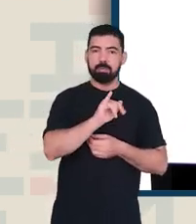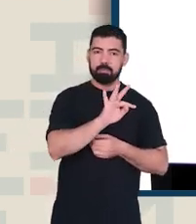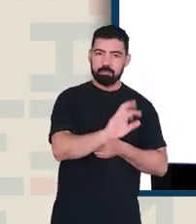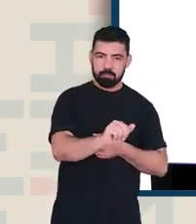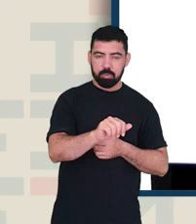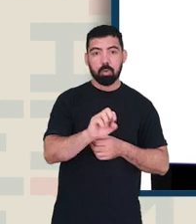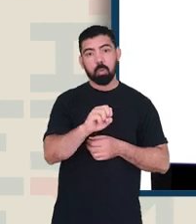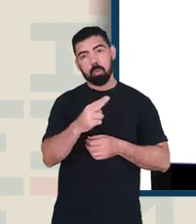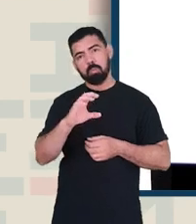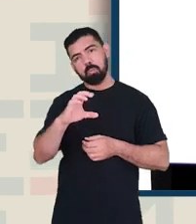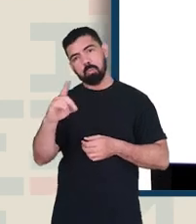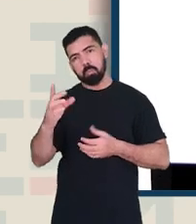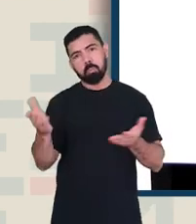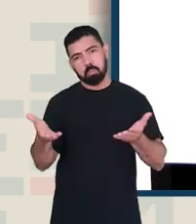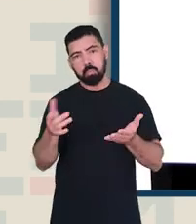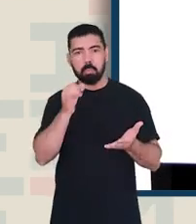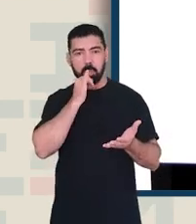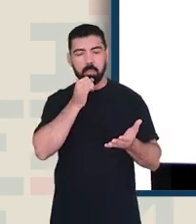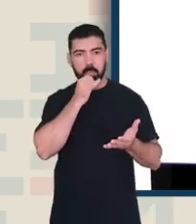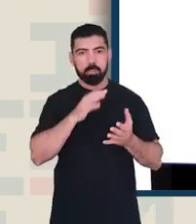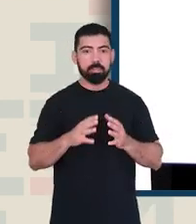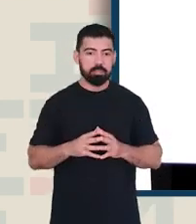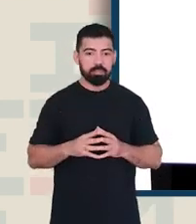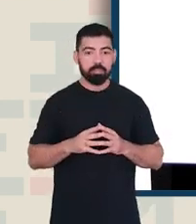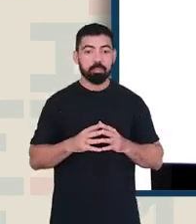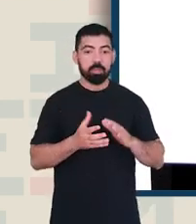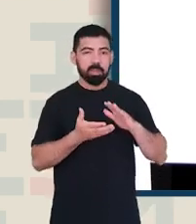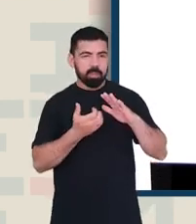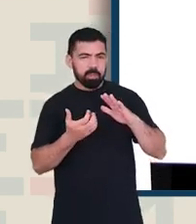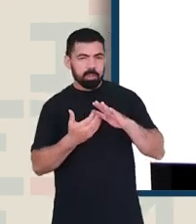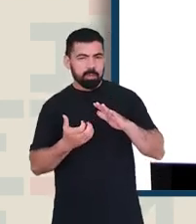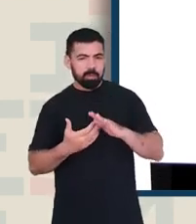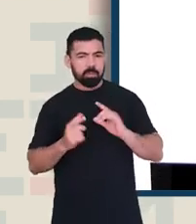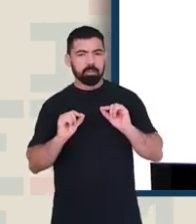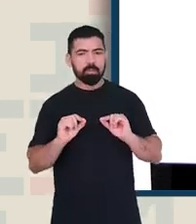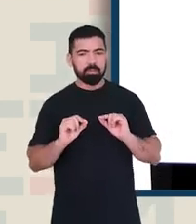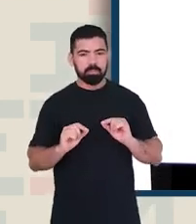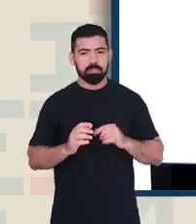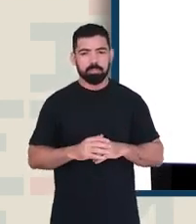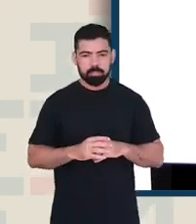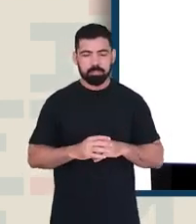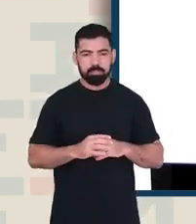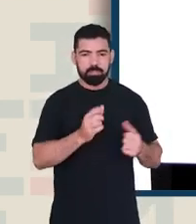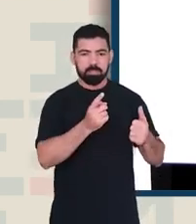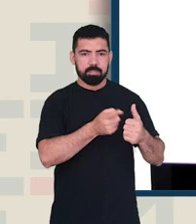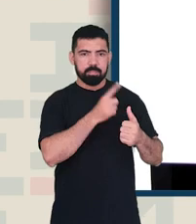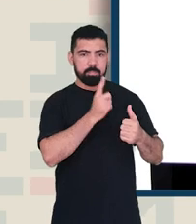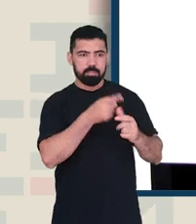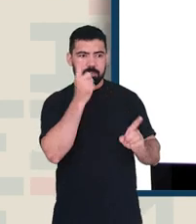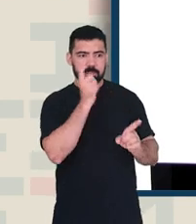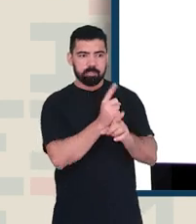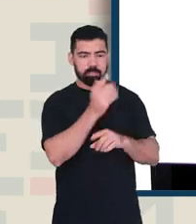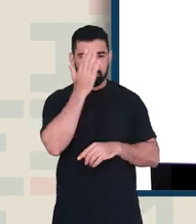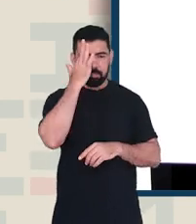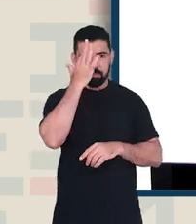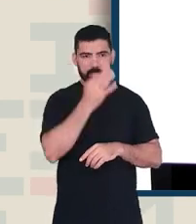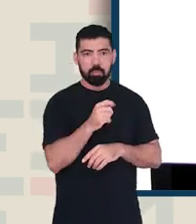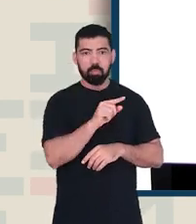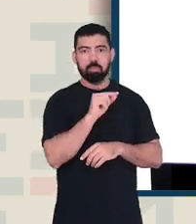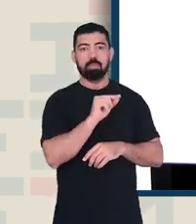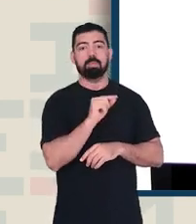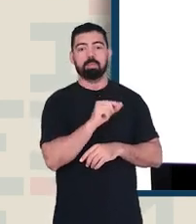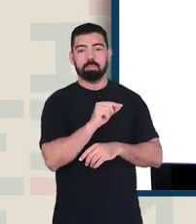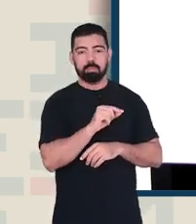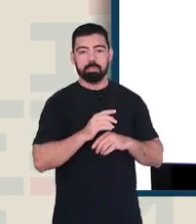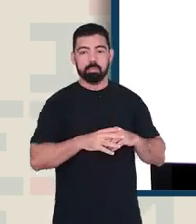faz eletronicamente, para tirar um pouco esse primeiro reconhecimento